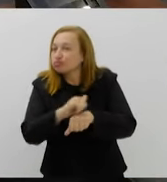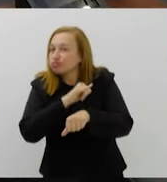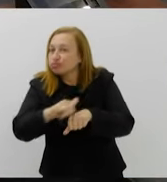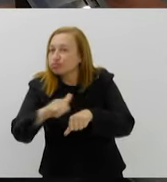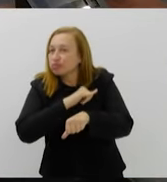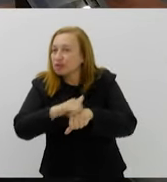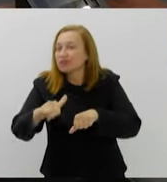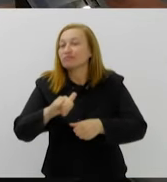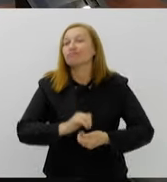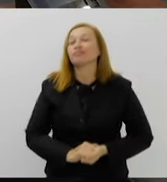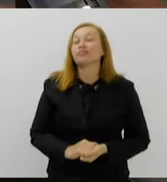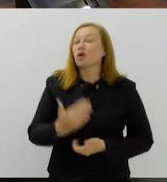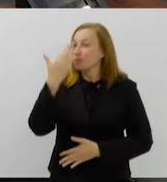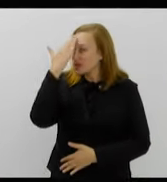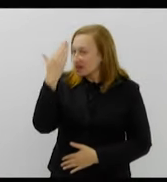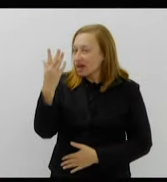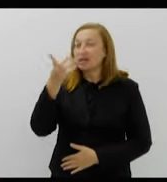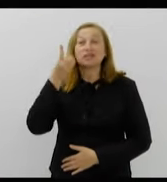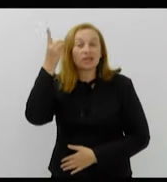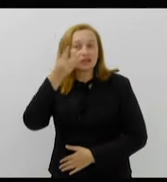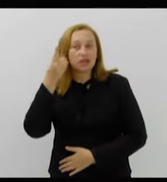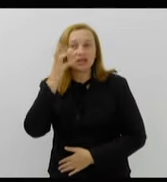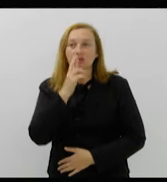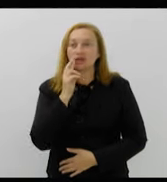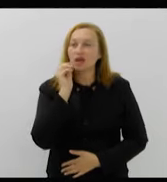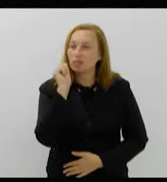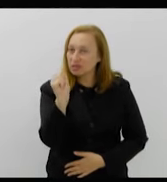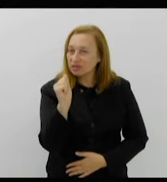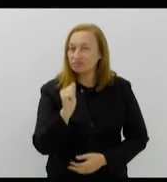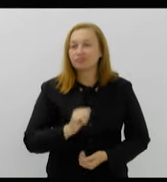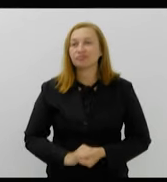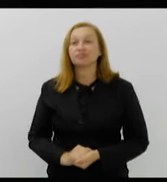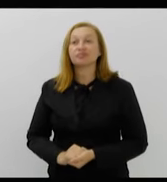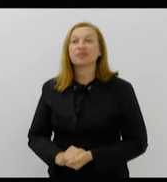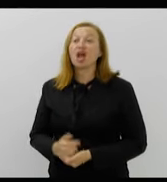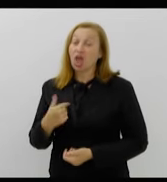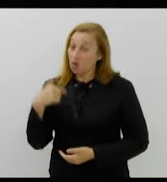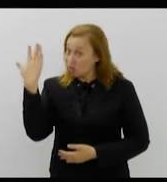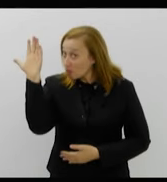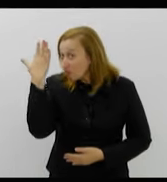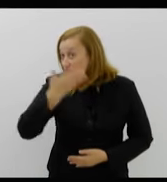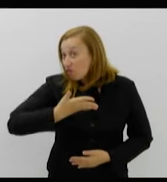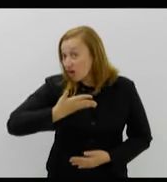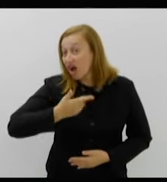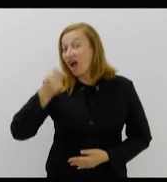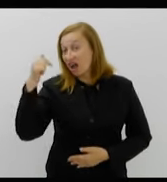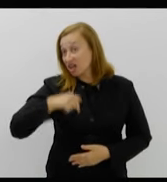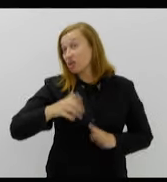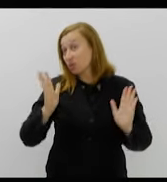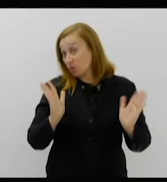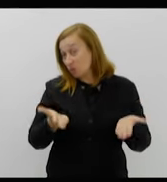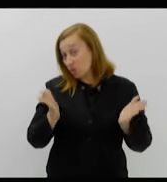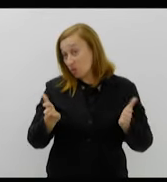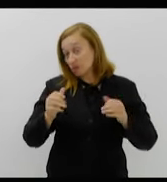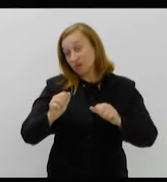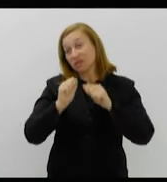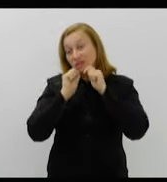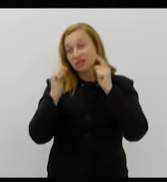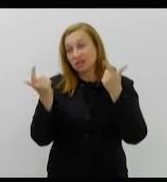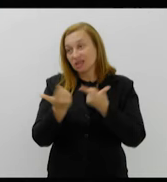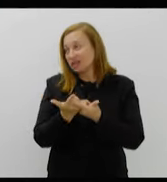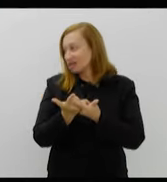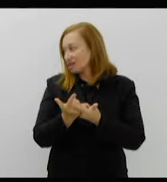lava-jato Muito obrigado Deputado Rodrigo Amorim e eu vou provar aqui hoje nesta Assembleia